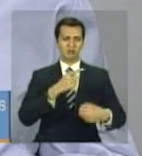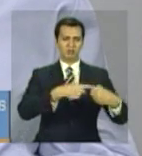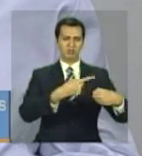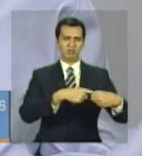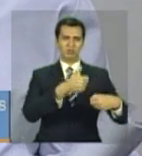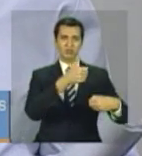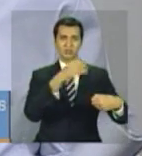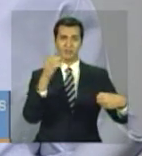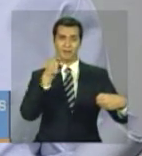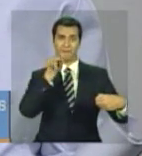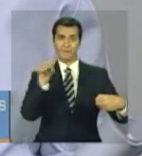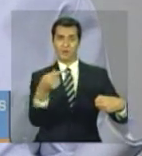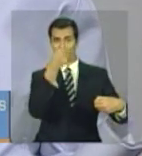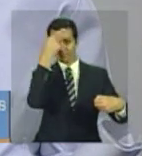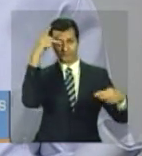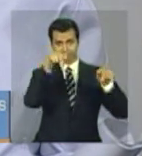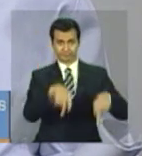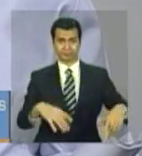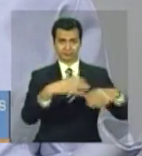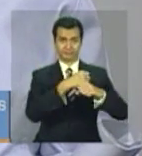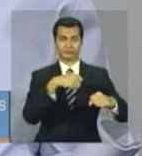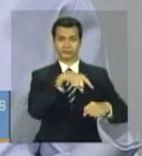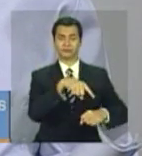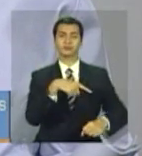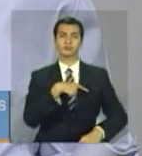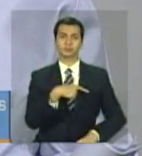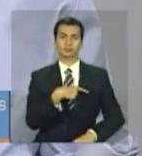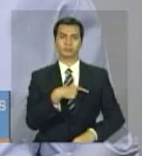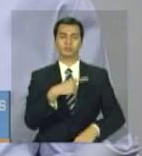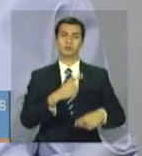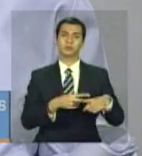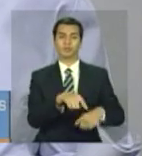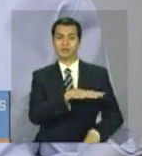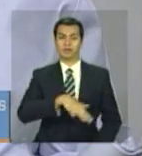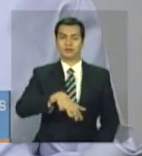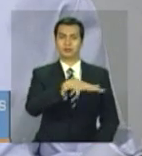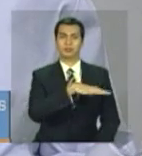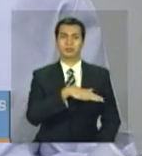ou seja, é equipamento para você combater o desperdício naquela